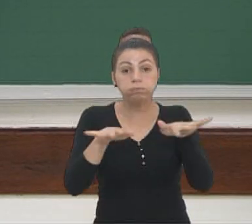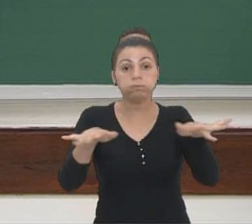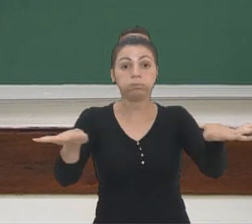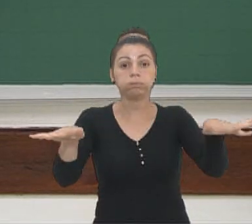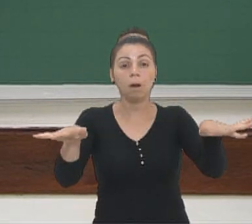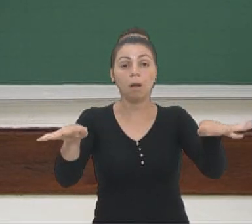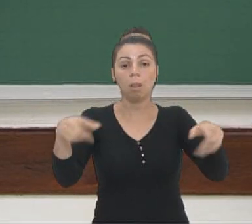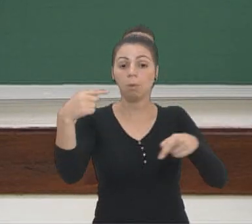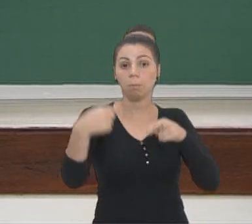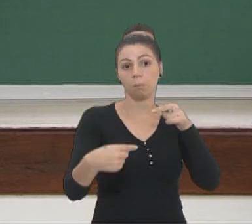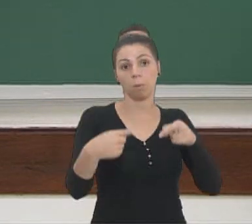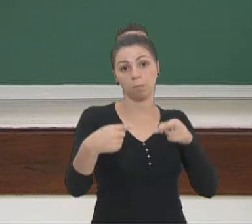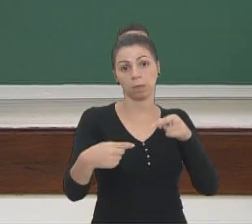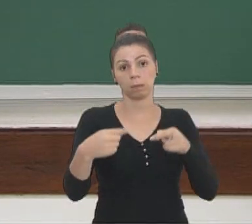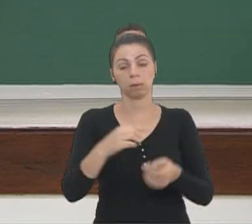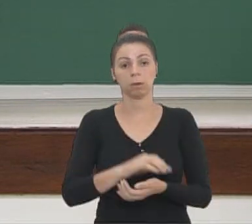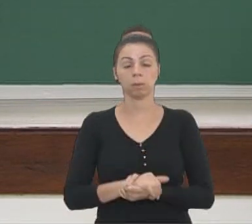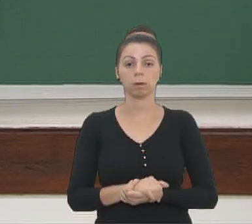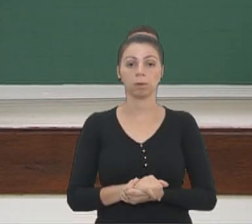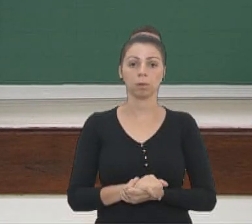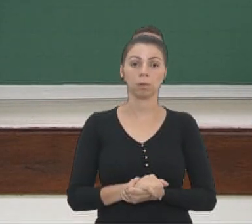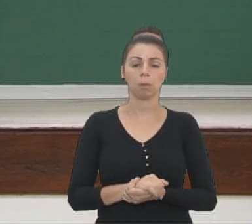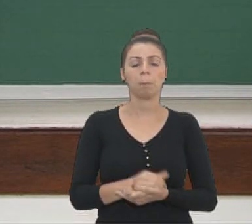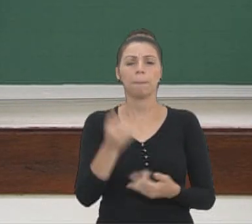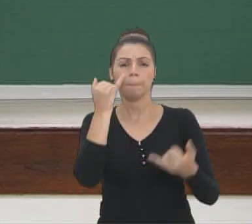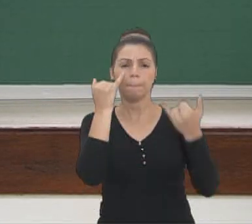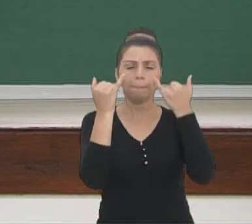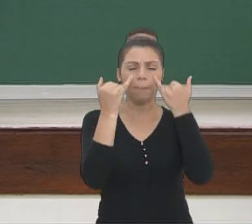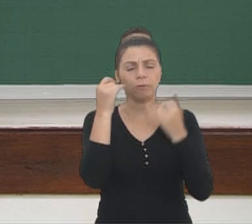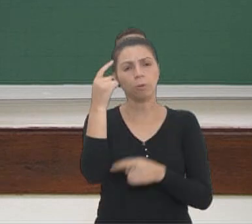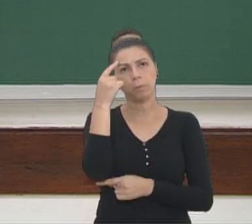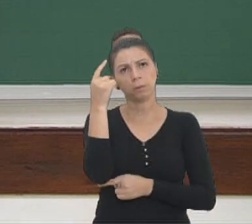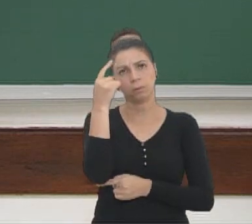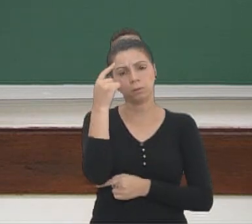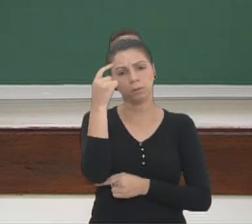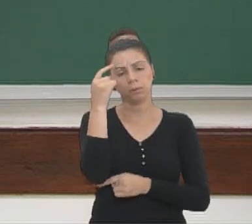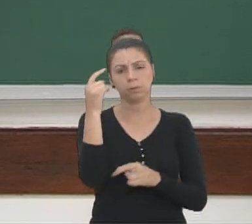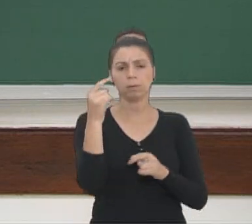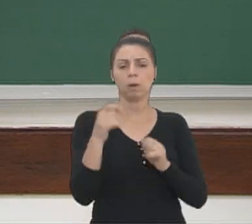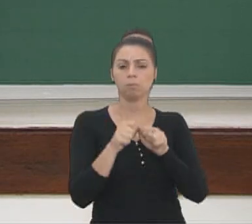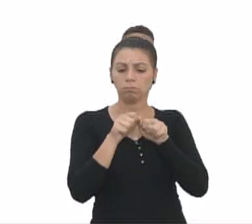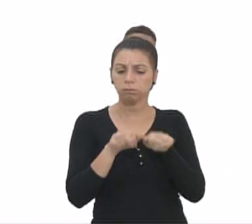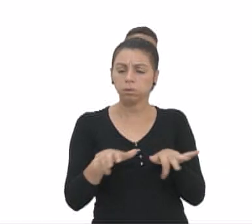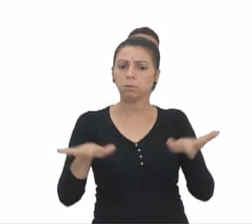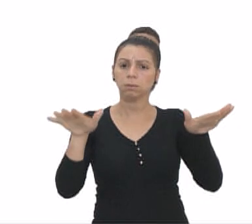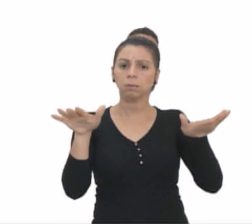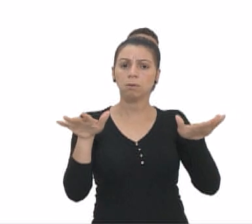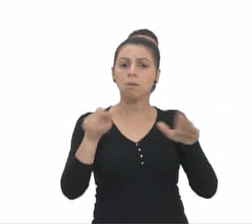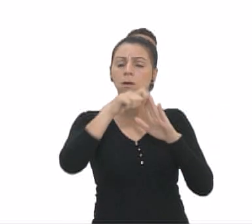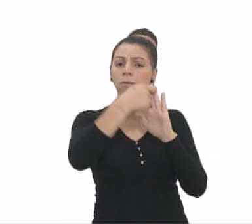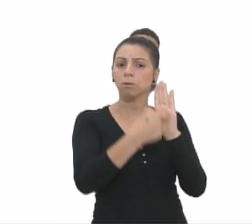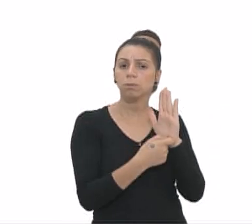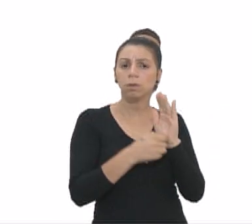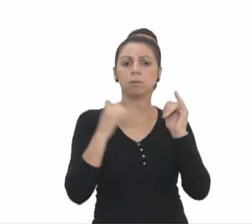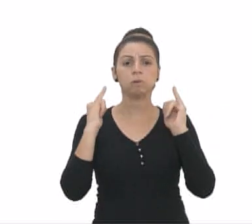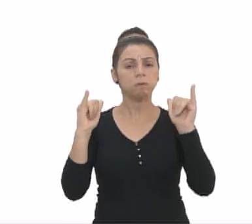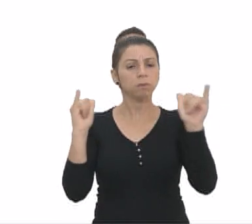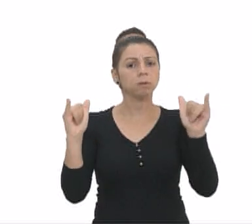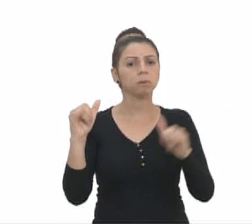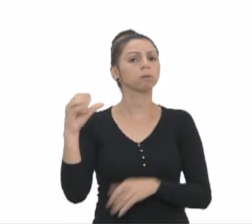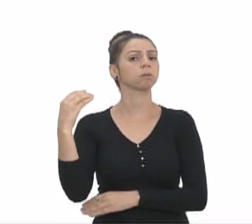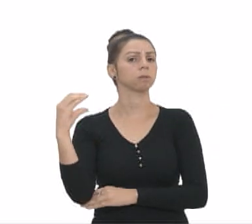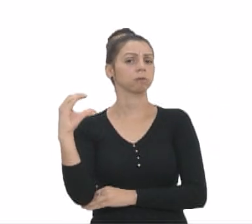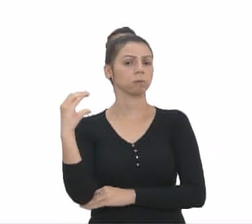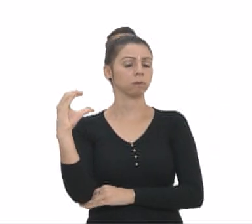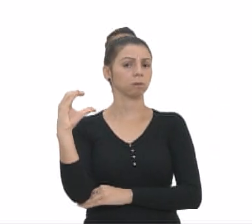administração pública. Bom, então pensando na informação como elemento democrático, O texto de divulgação científica,